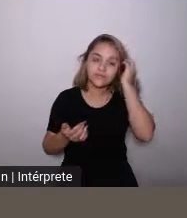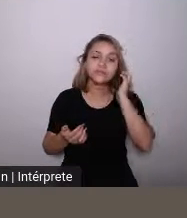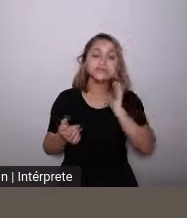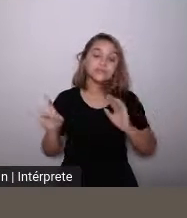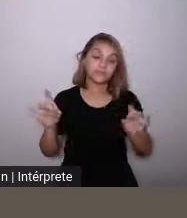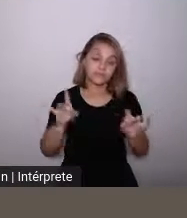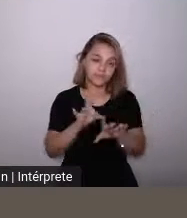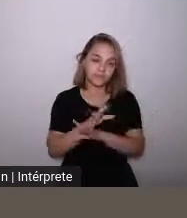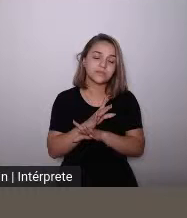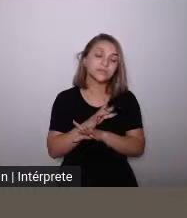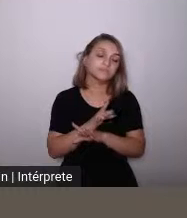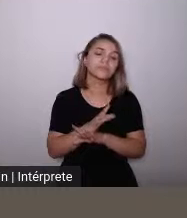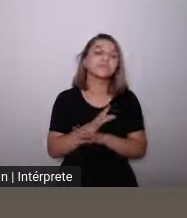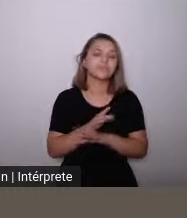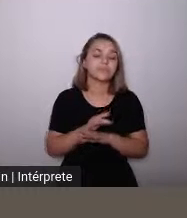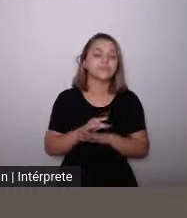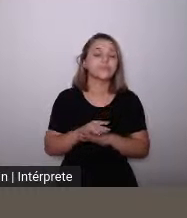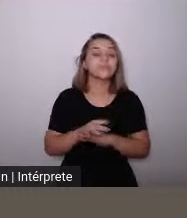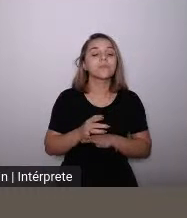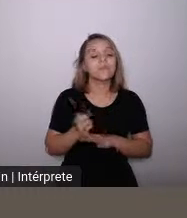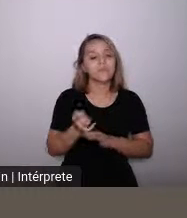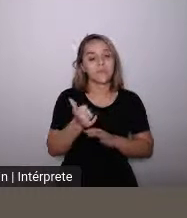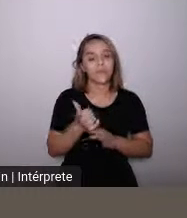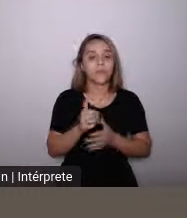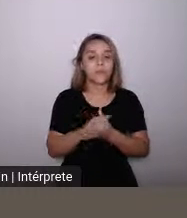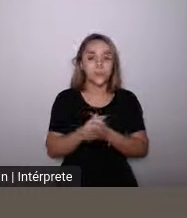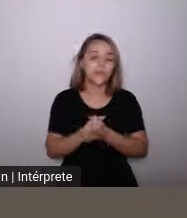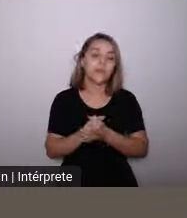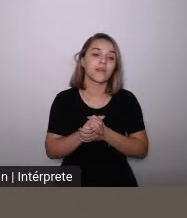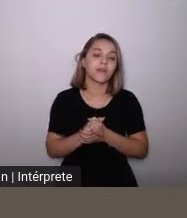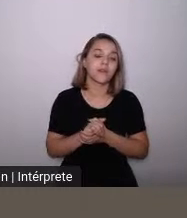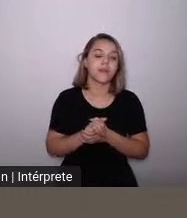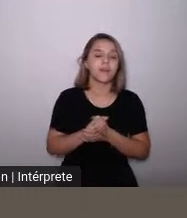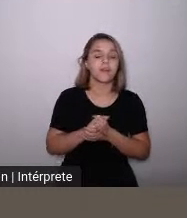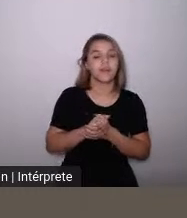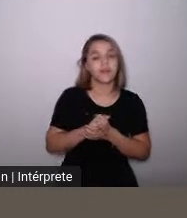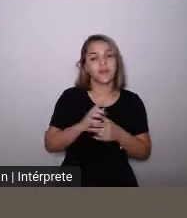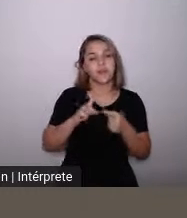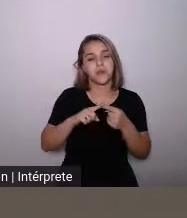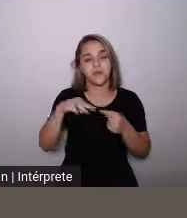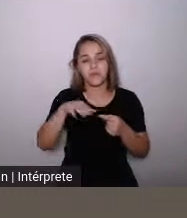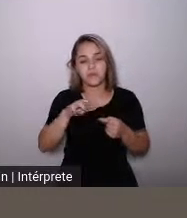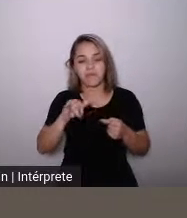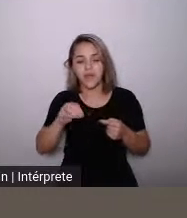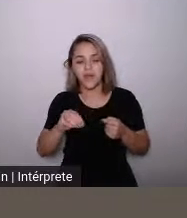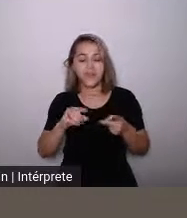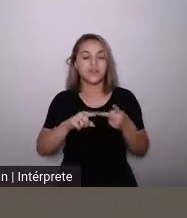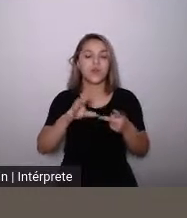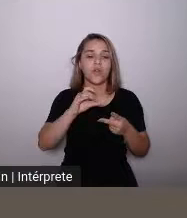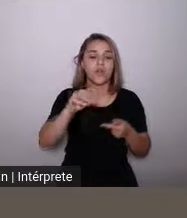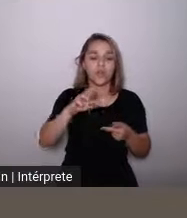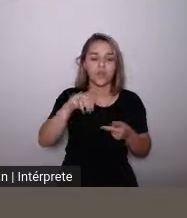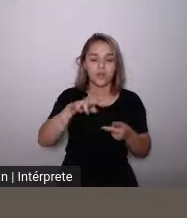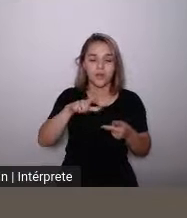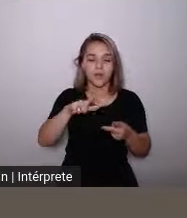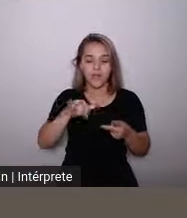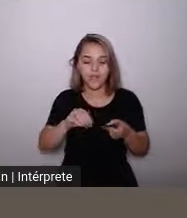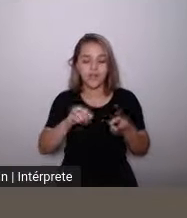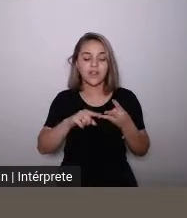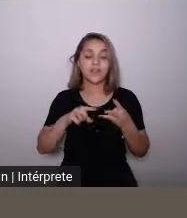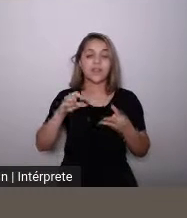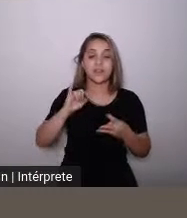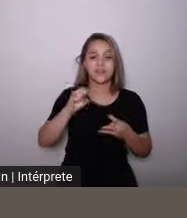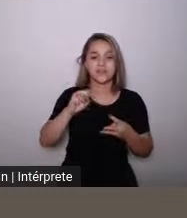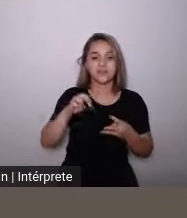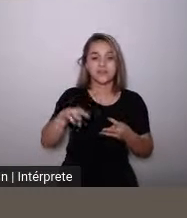final, ao propor um diálogo entre os citados Mário Peixoto, Cornélio Pena e Lúcio Cardoso, mas também Ismael Neri, Murilo